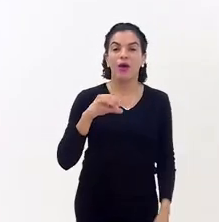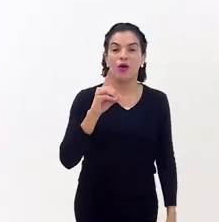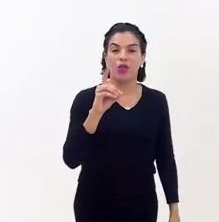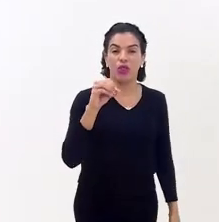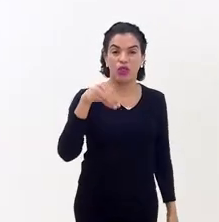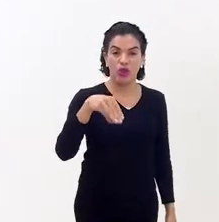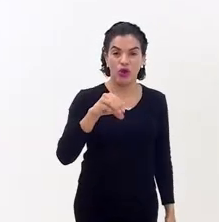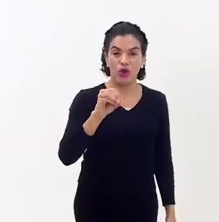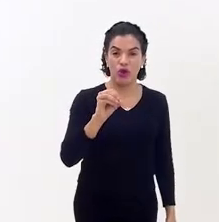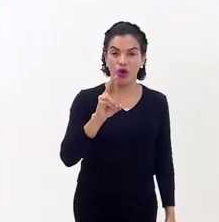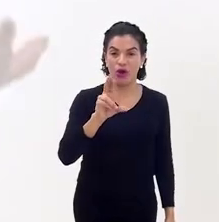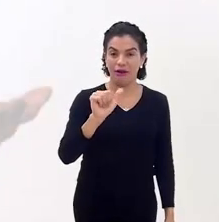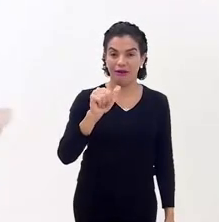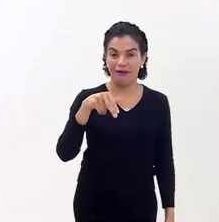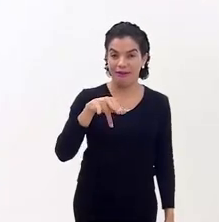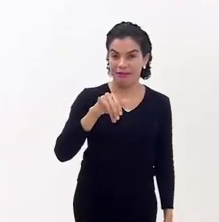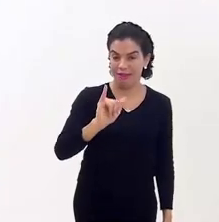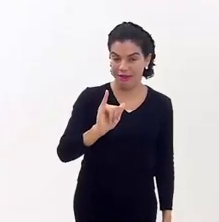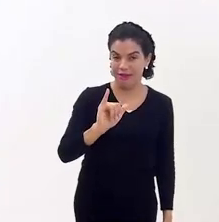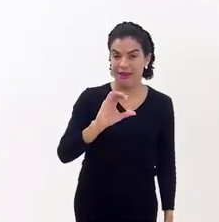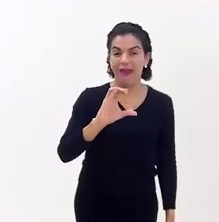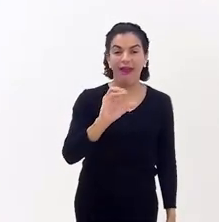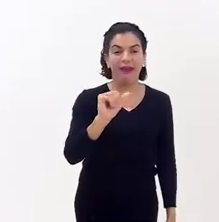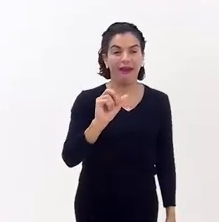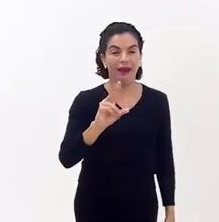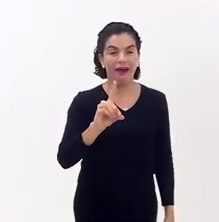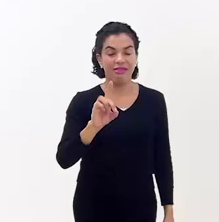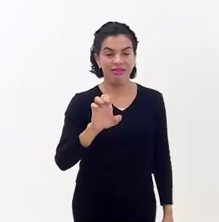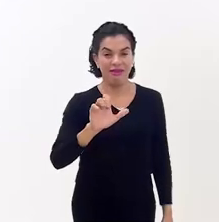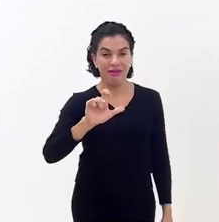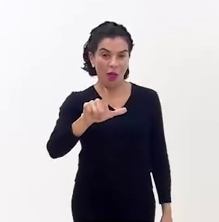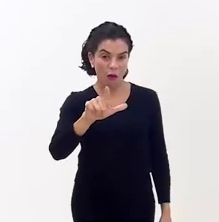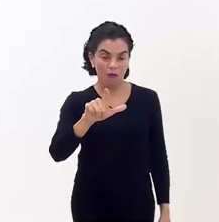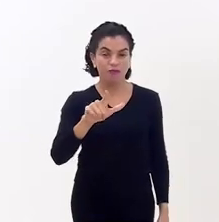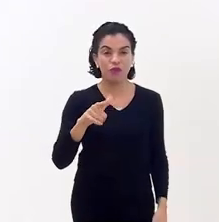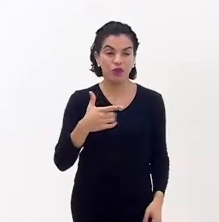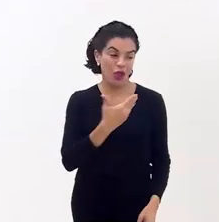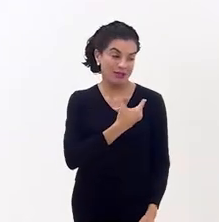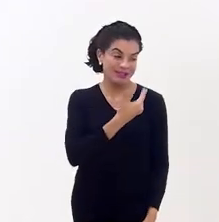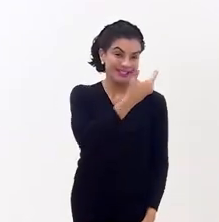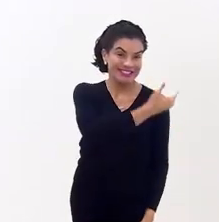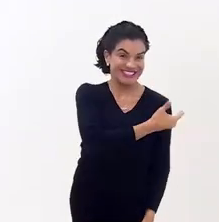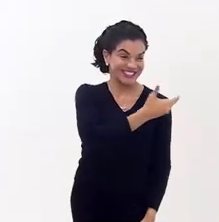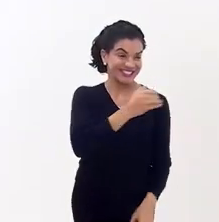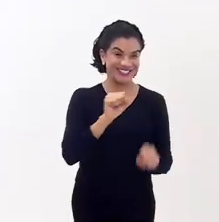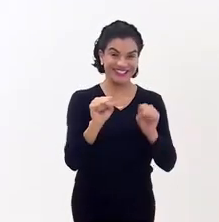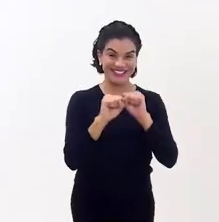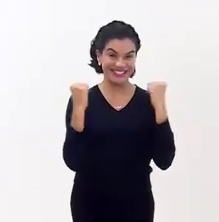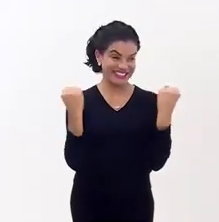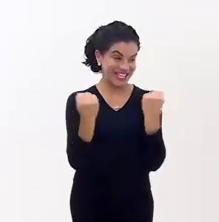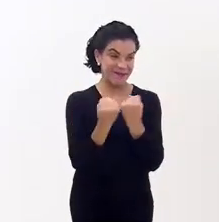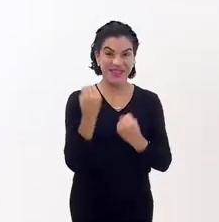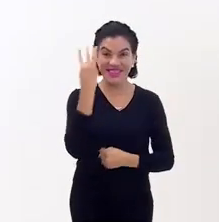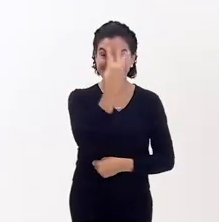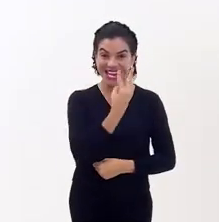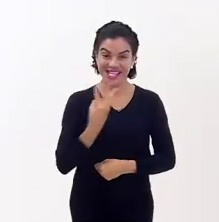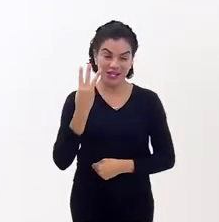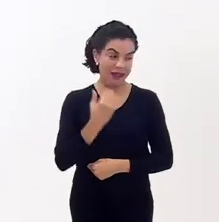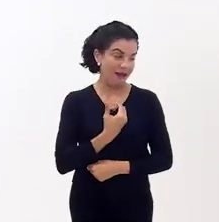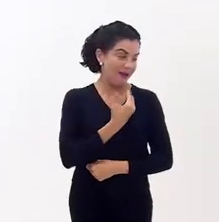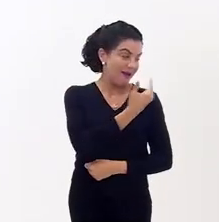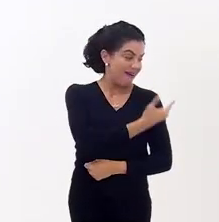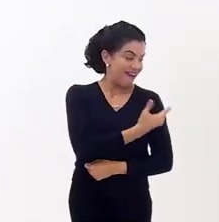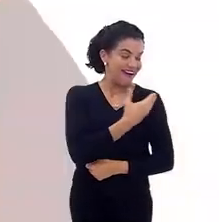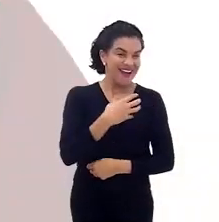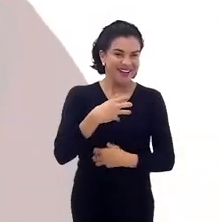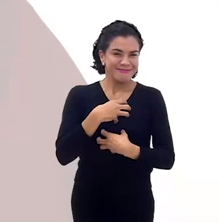Arani. Por exemplo, quando nós ficamos lado a lado no seminário ali durante quase